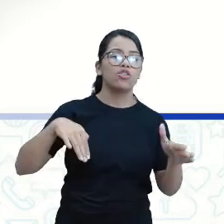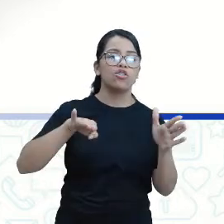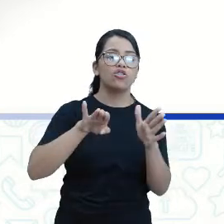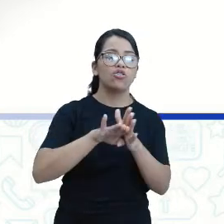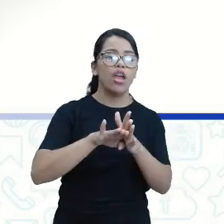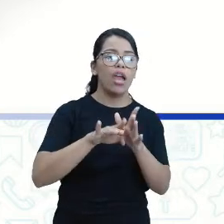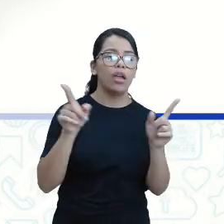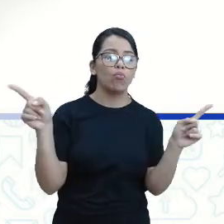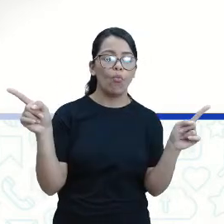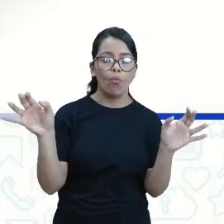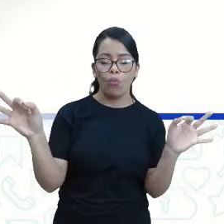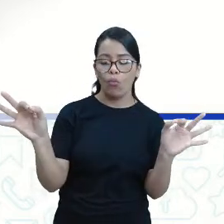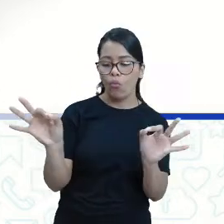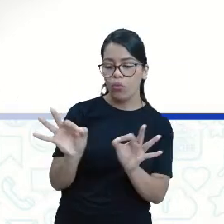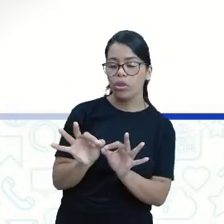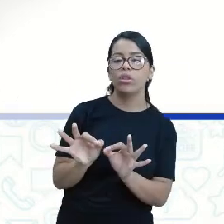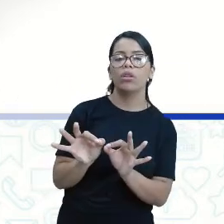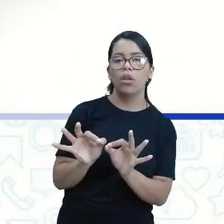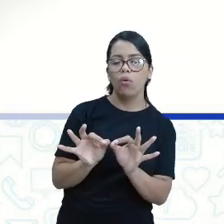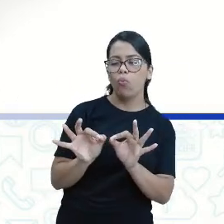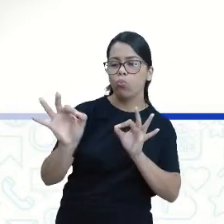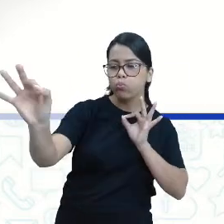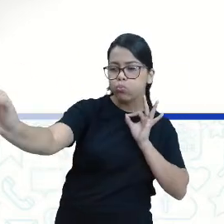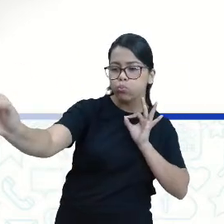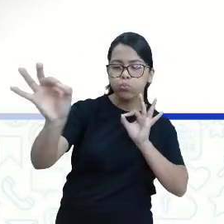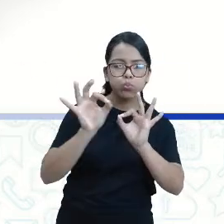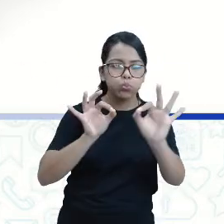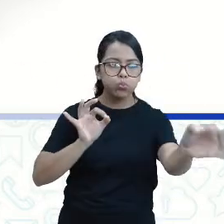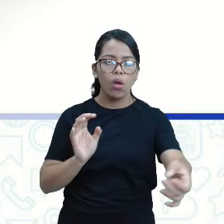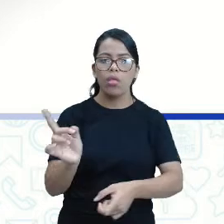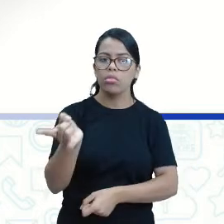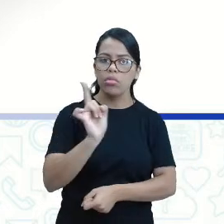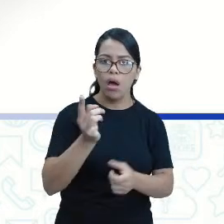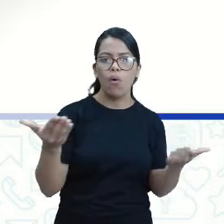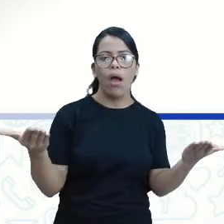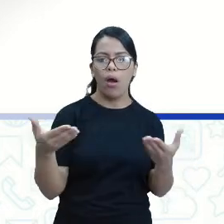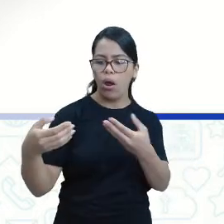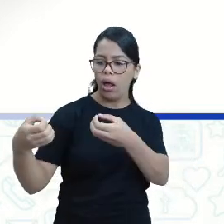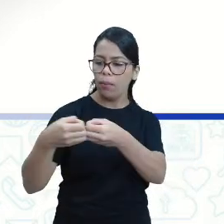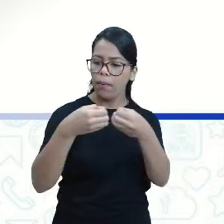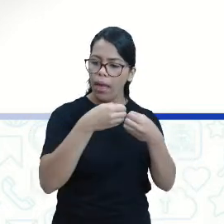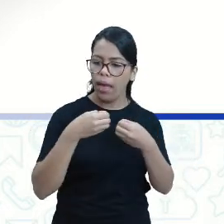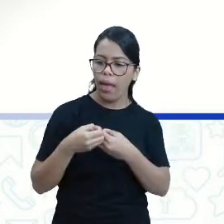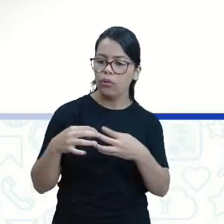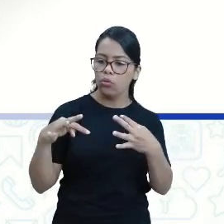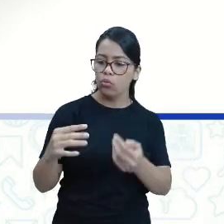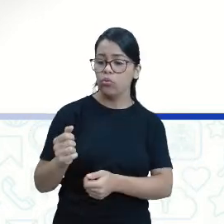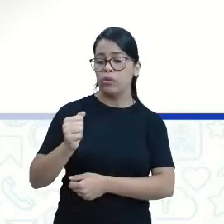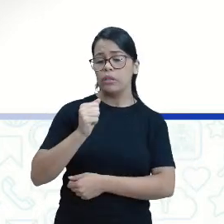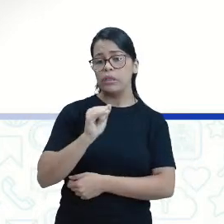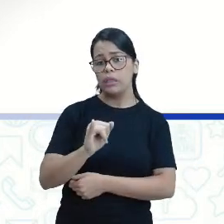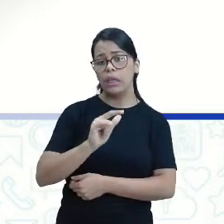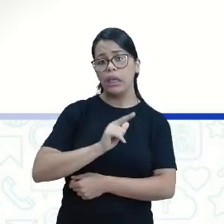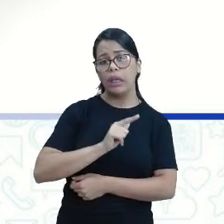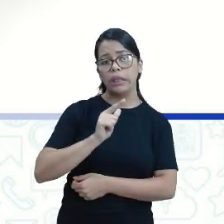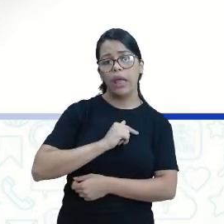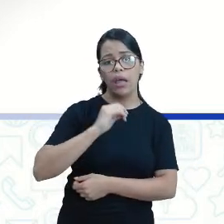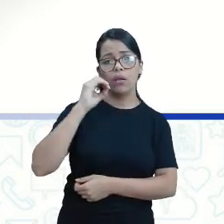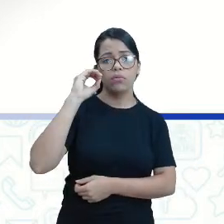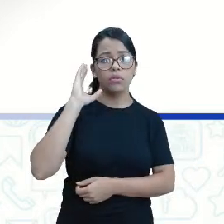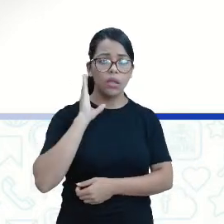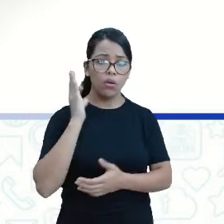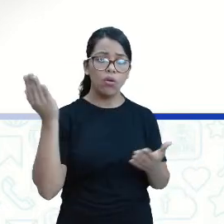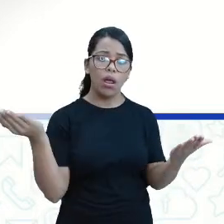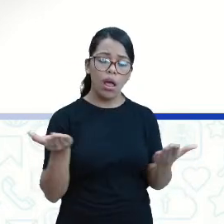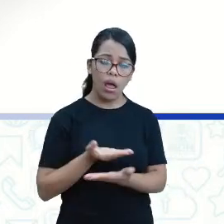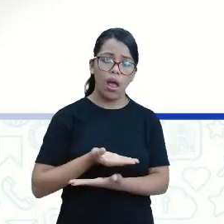muito perto do cara da produção, então não erra nunca o nome dele, entendeu? Porque diminui as distâncias assim. Se já tem um celular, ele mandou uma mensagem direta aqui e foi ou não foi? Foi. Reclamando que eu